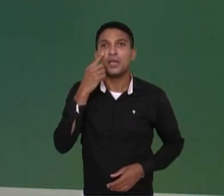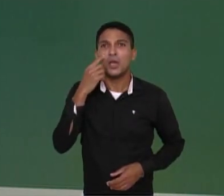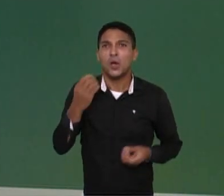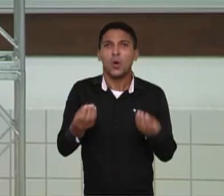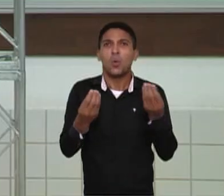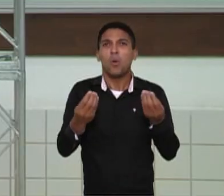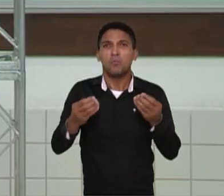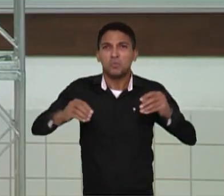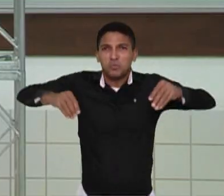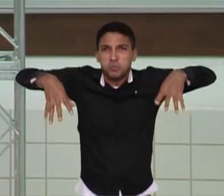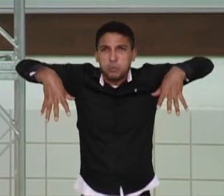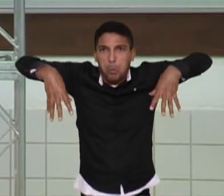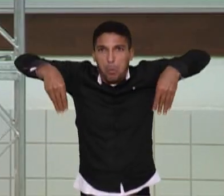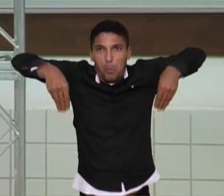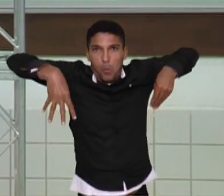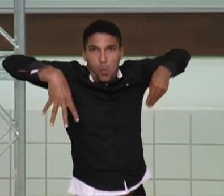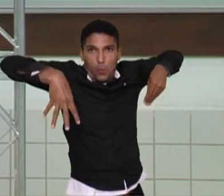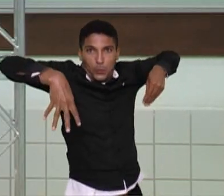ele suporta